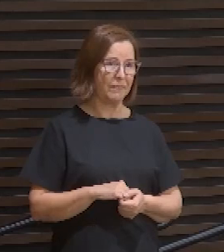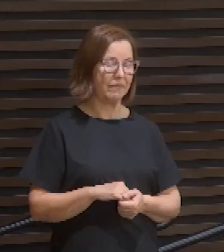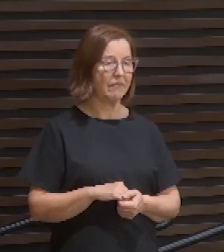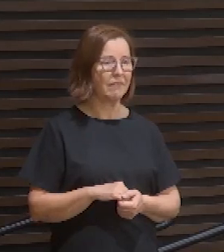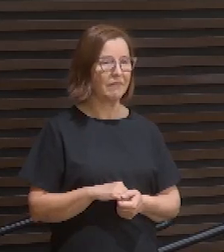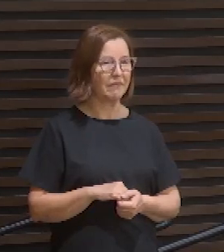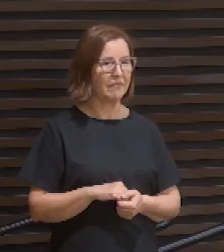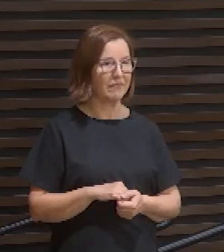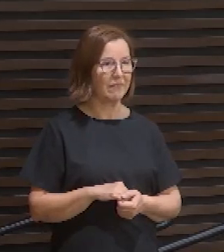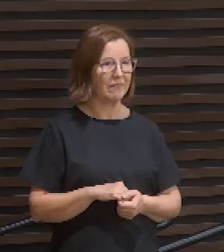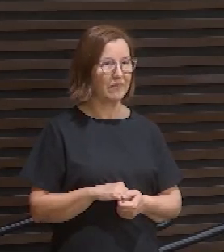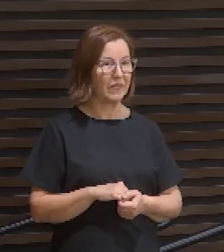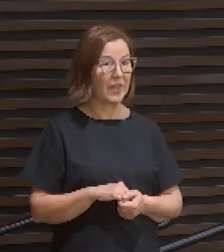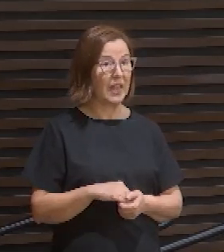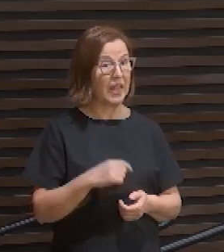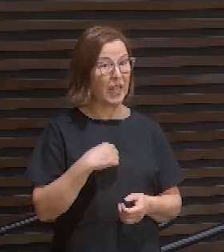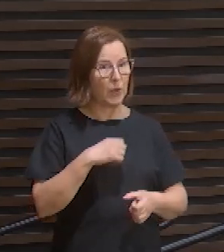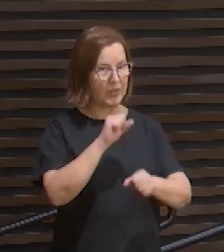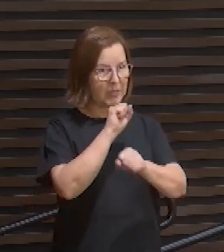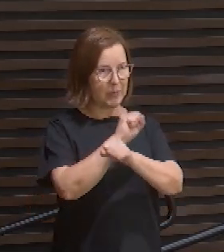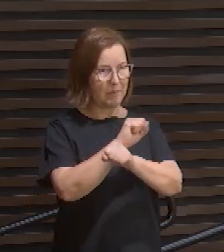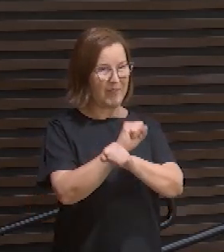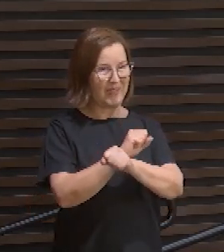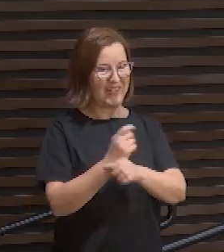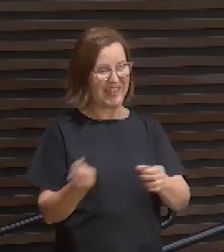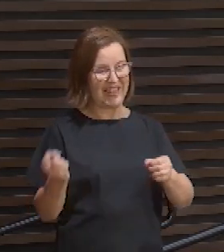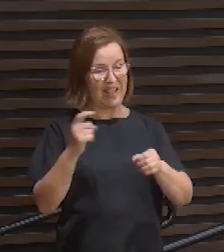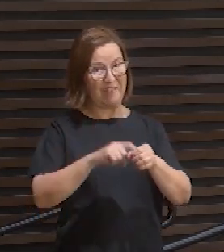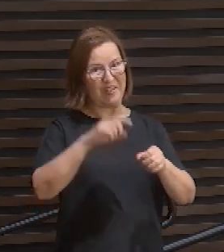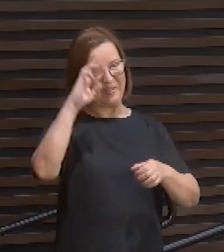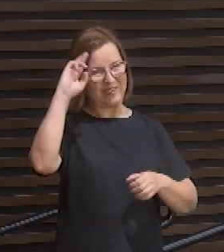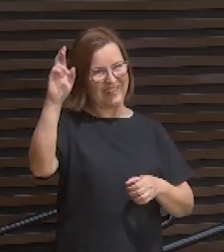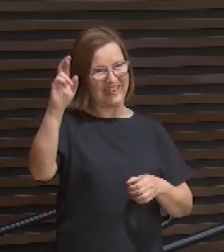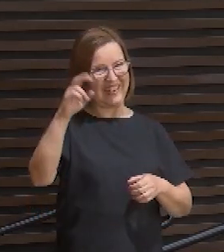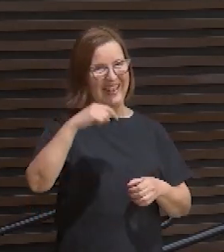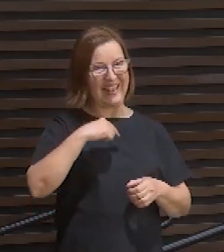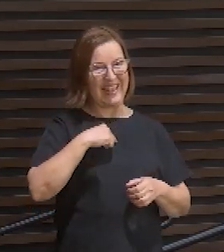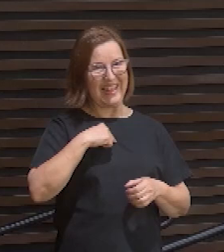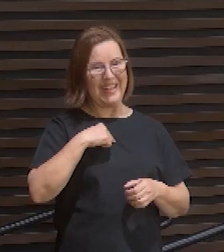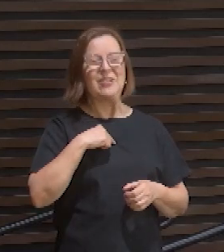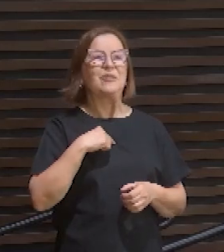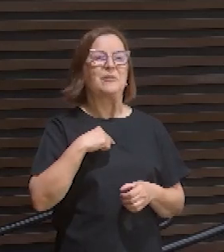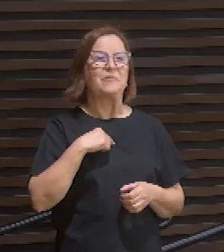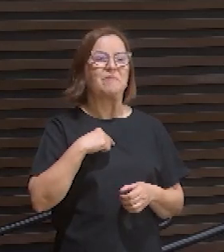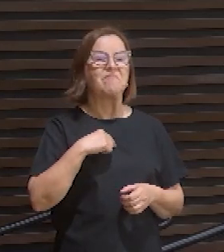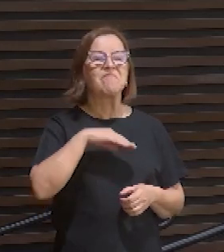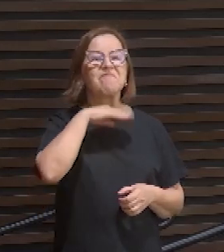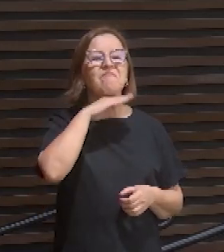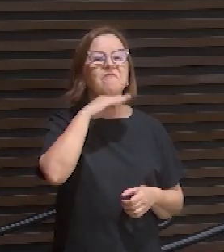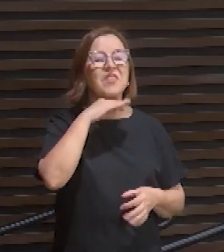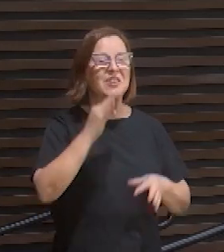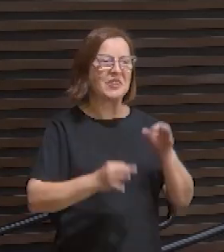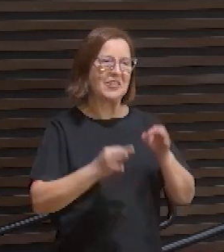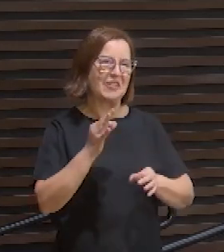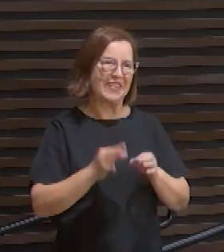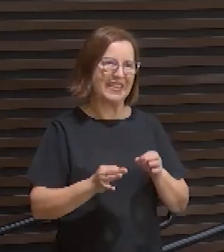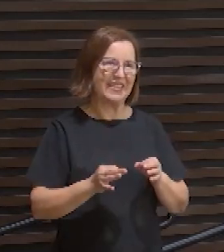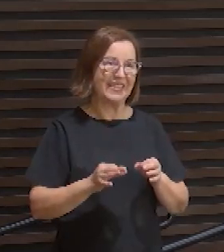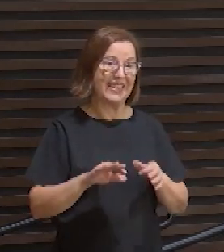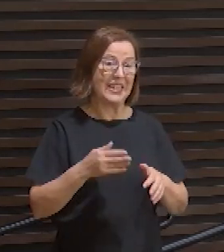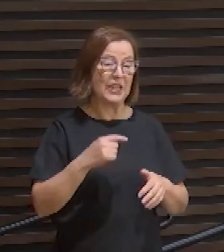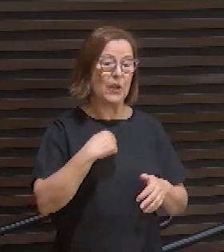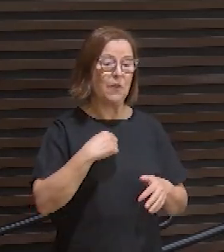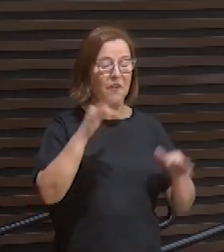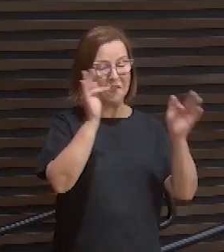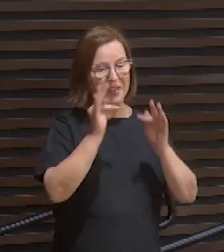Então, eu espero, na volta do Senhor, que eu serei farto de justiça. Então eu sou um bem-aventurado, ainda que eu